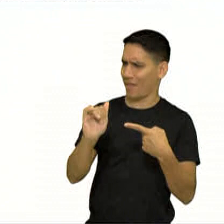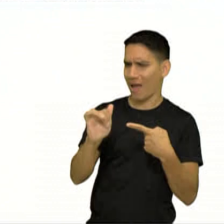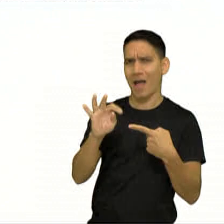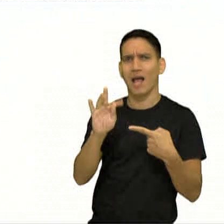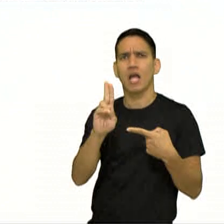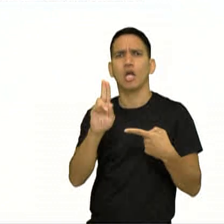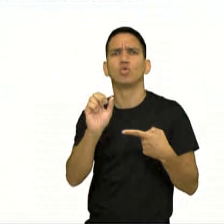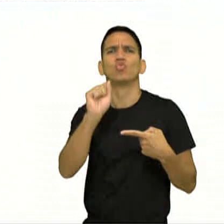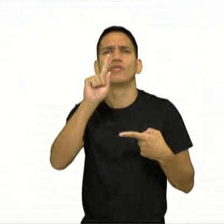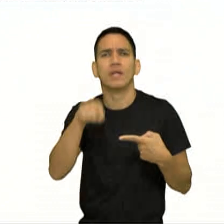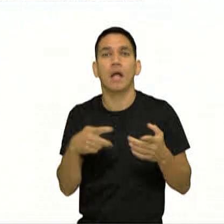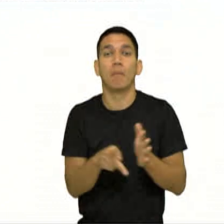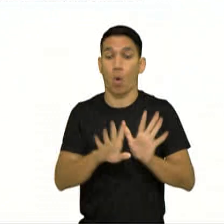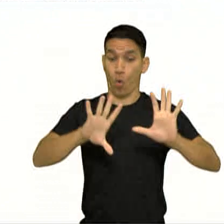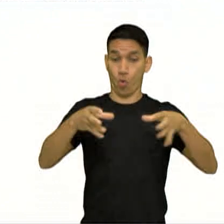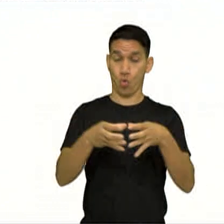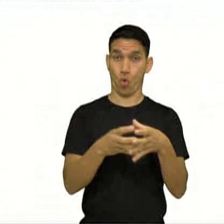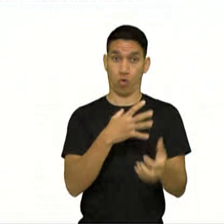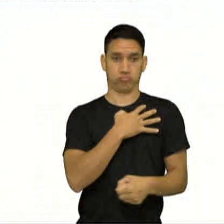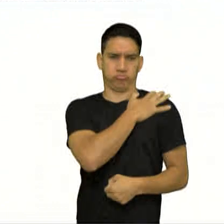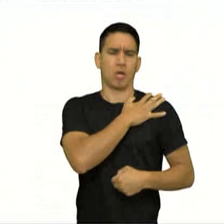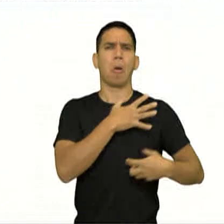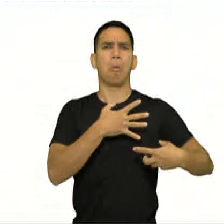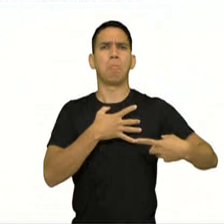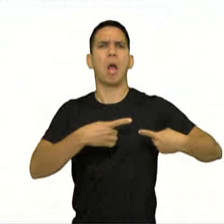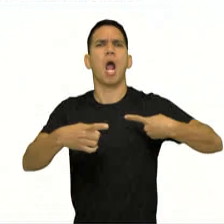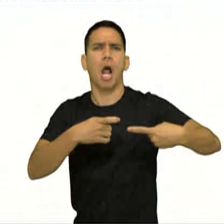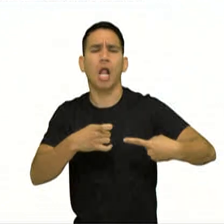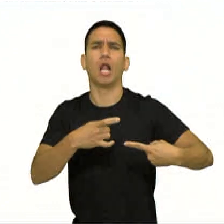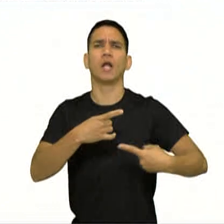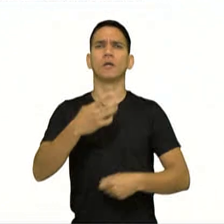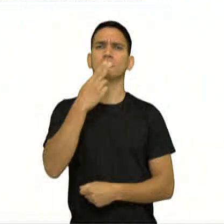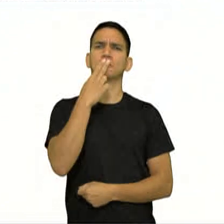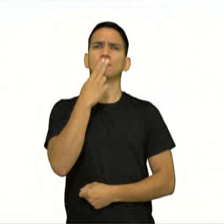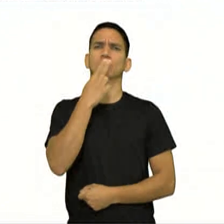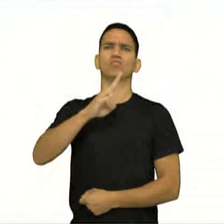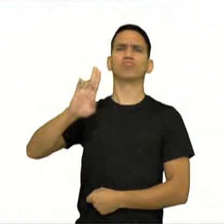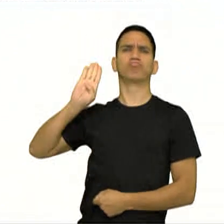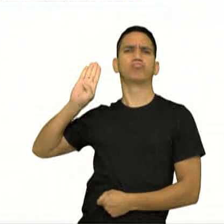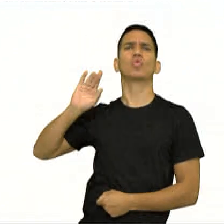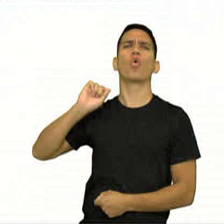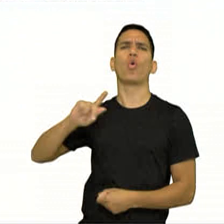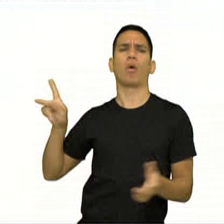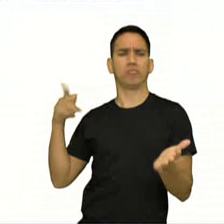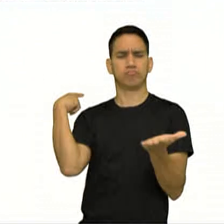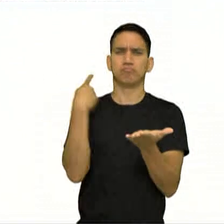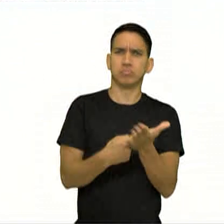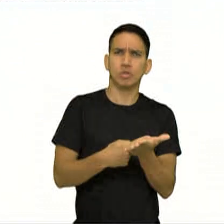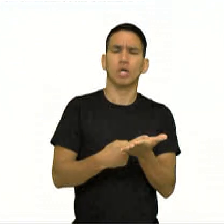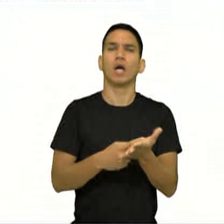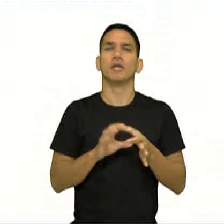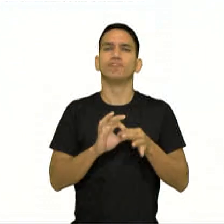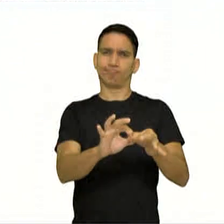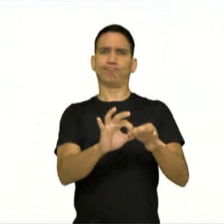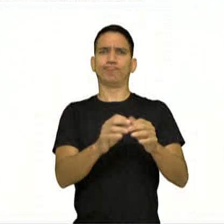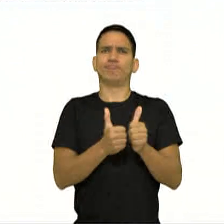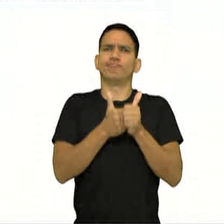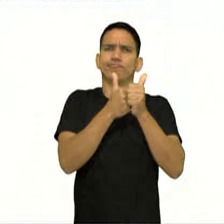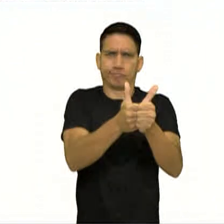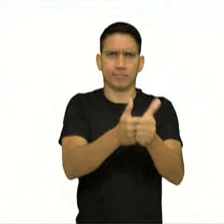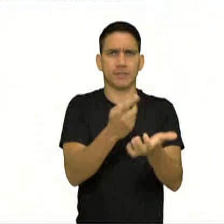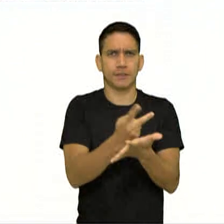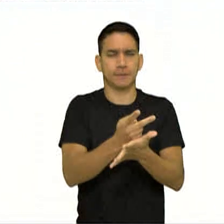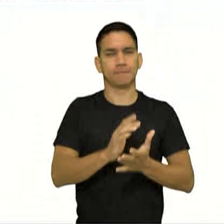juravam fidelidade a um chefe guerreiro. Essa ideia de fidelidade ao seu líder. Esse é o comitatus, né?